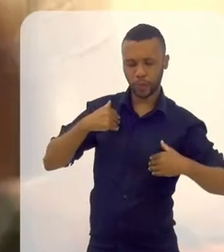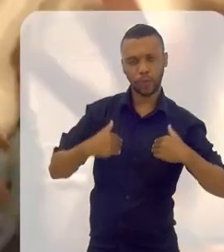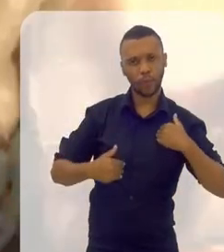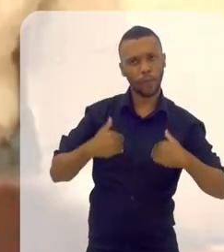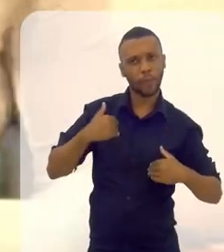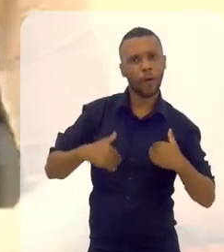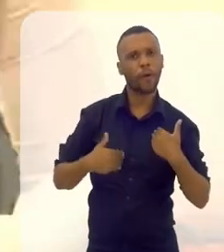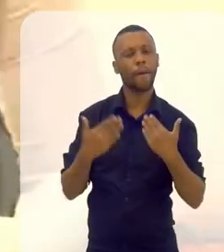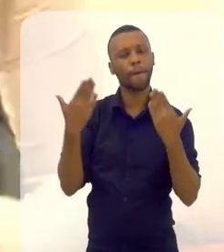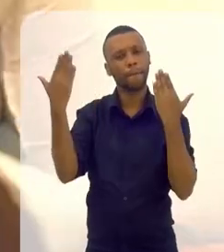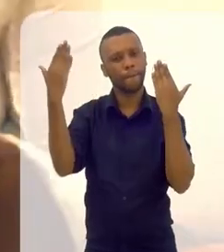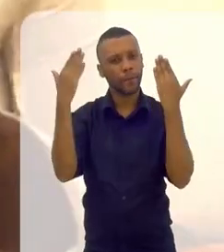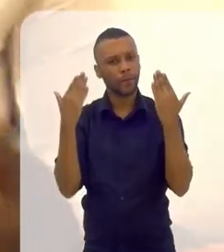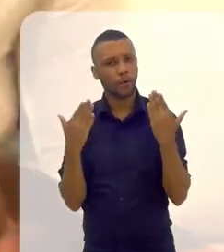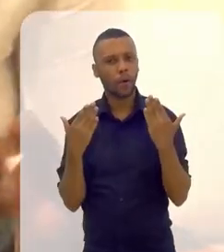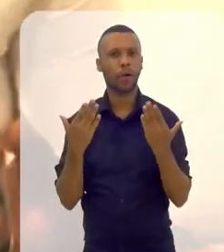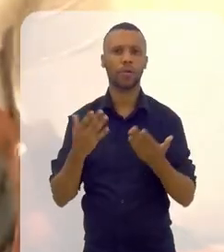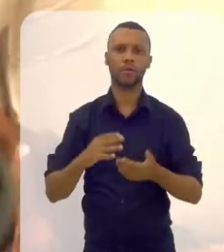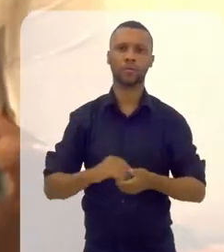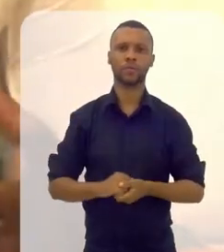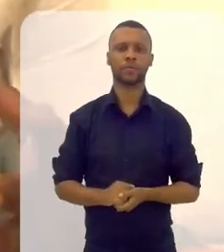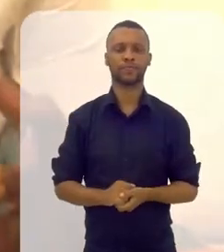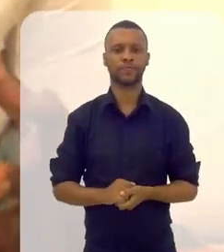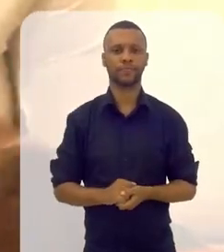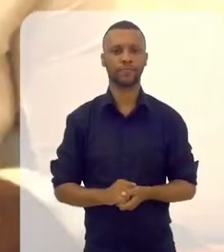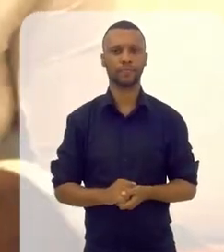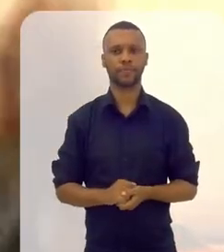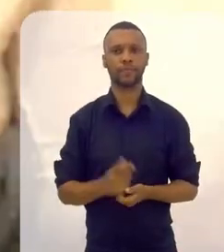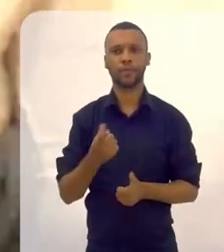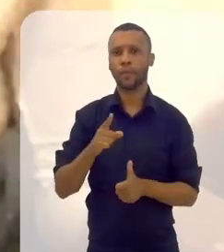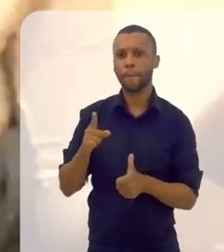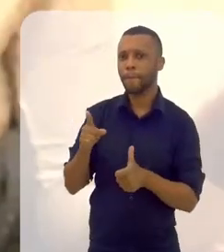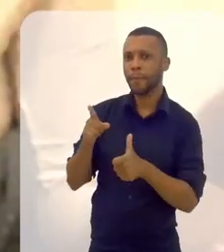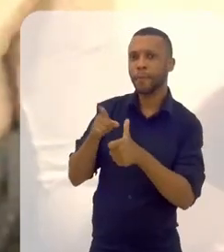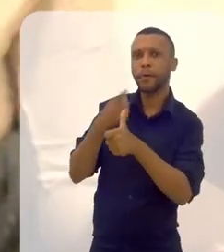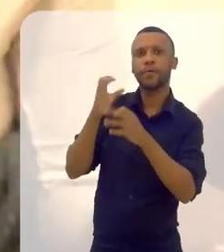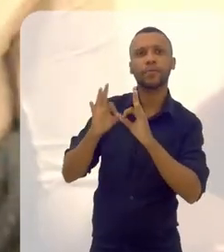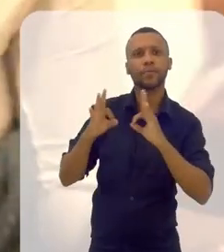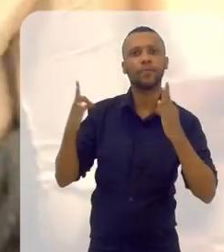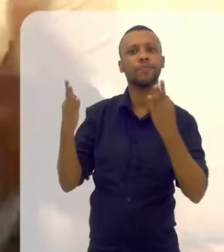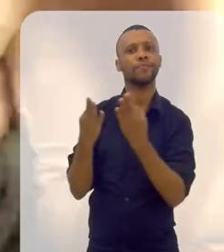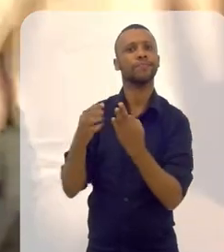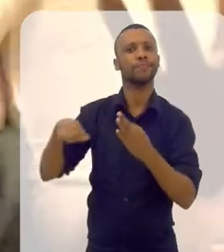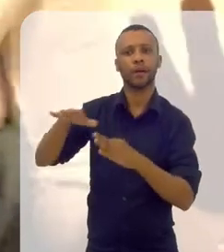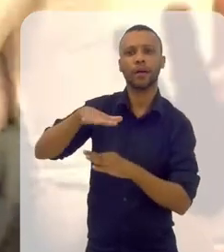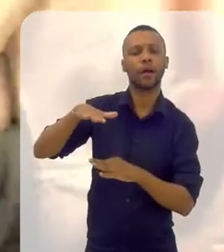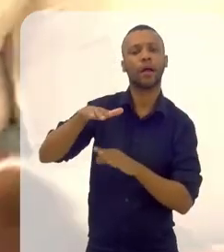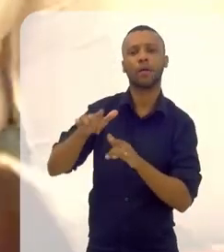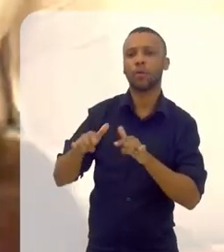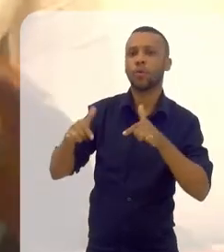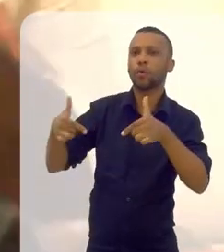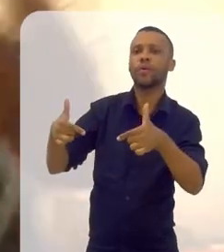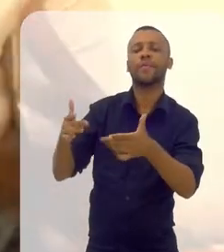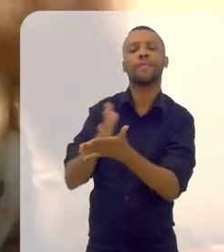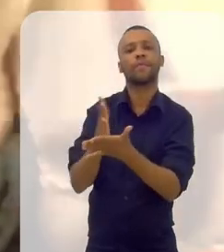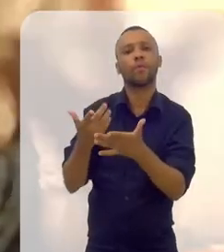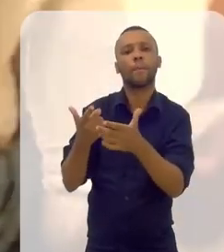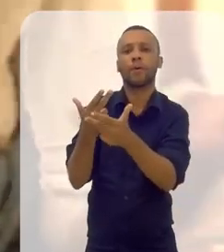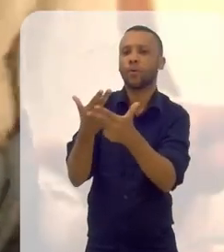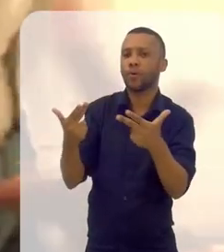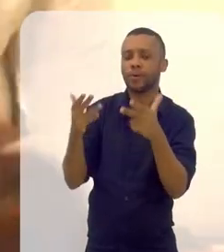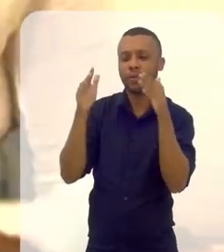sabe, psicólogos e que são os primeiros das suas famílias, né, a fazer alguma coisa